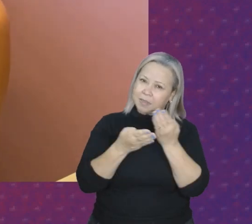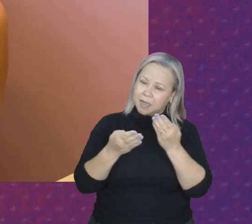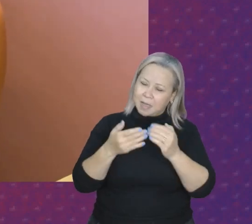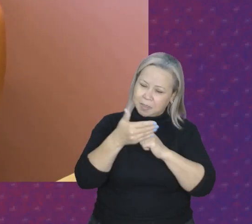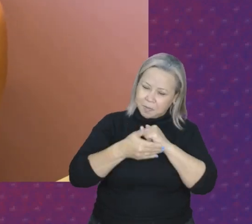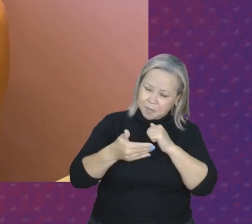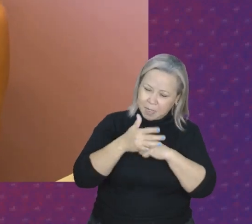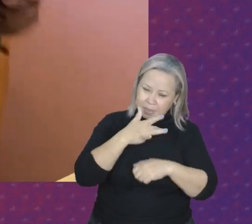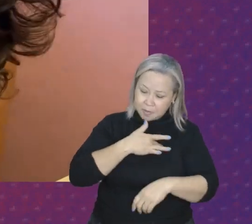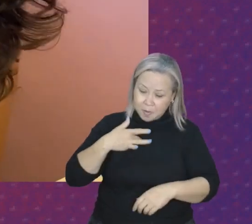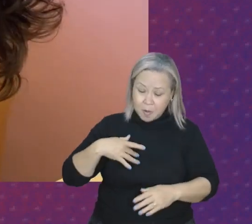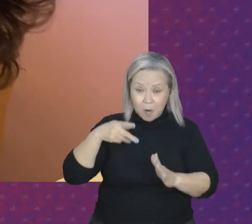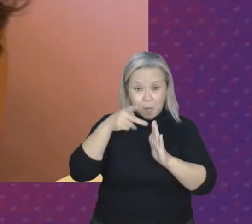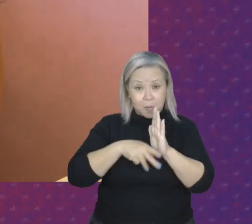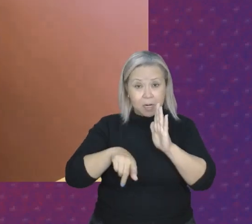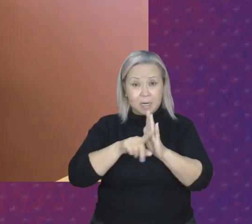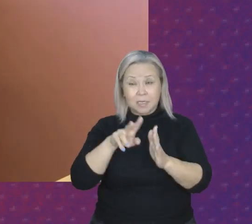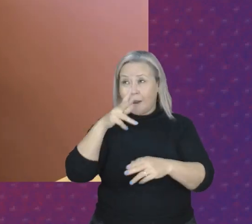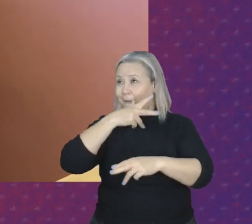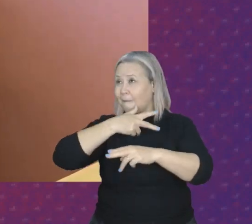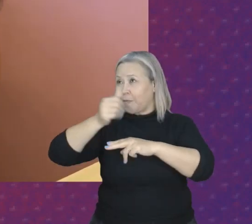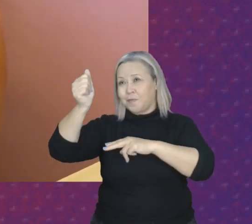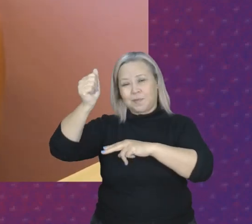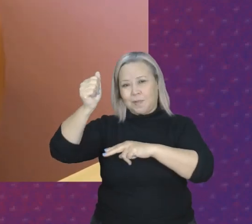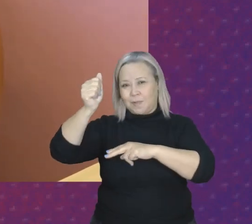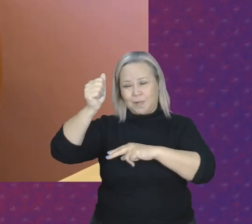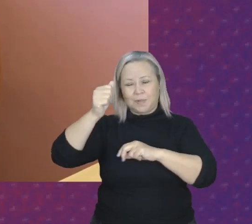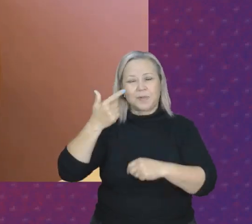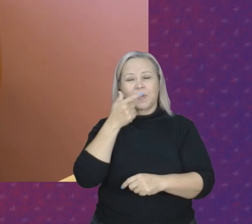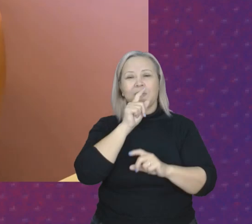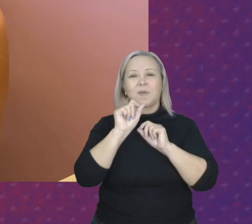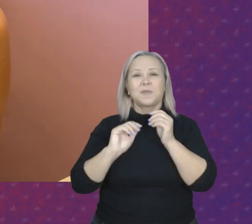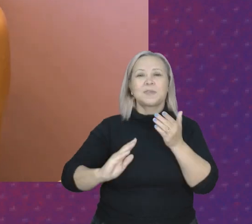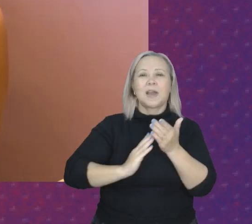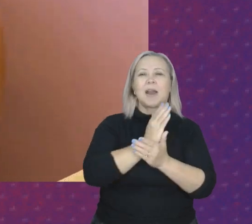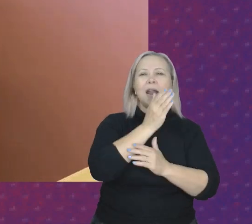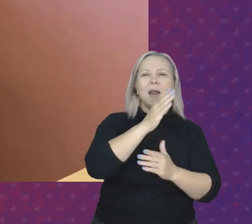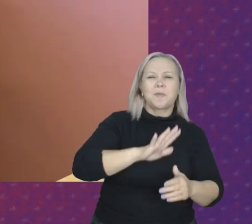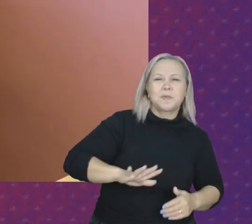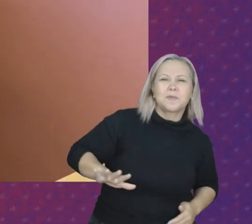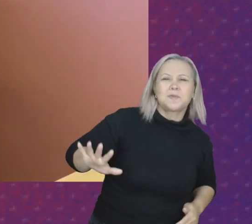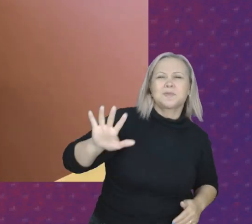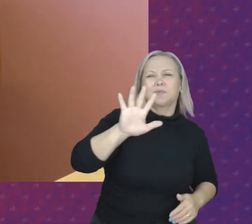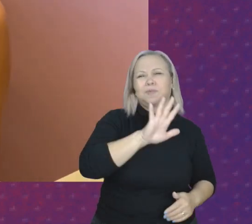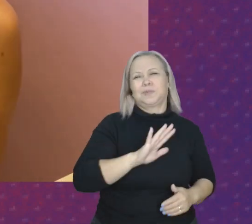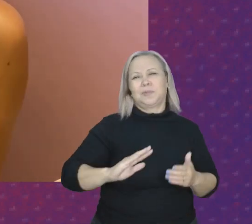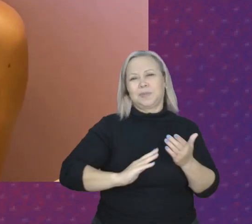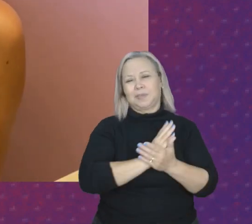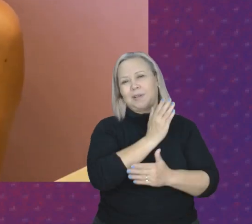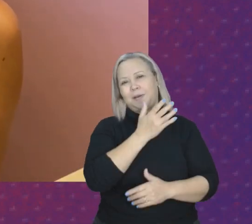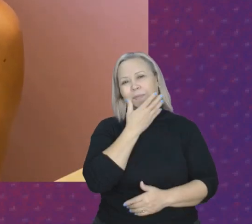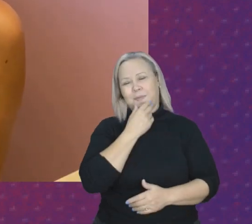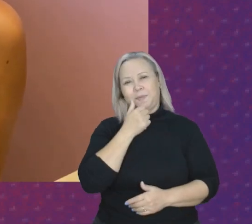saúde. Esse foi um projeto de lei muito vitorioso, a gente conseguiu aprovar com unanimidade de todos e